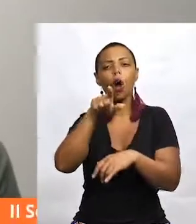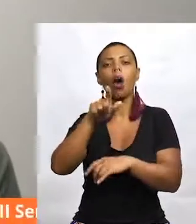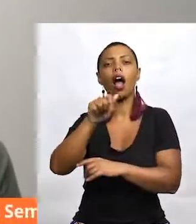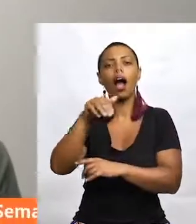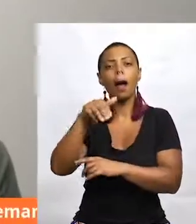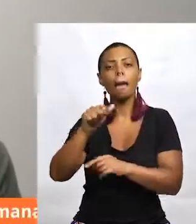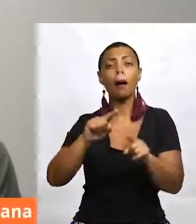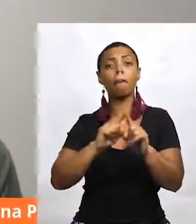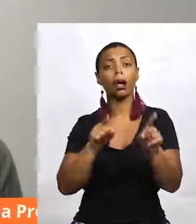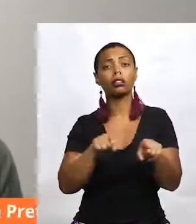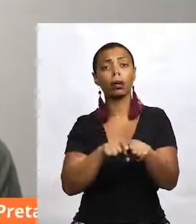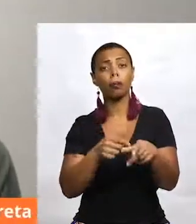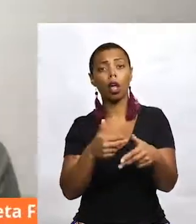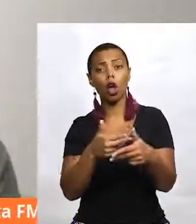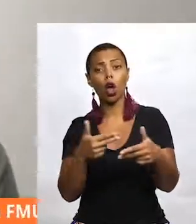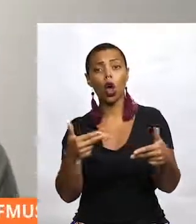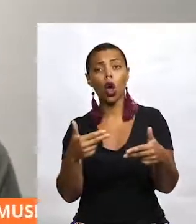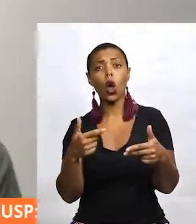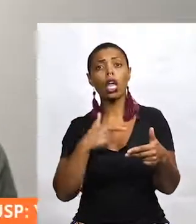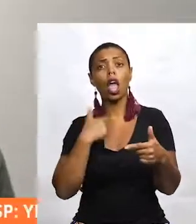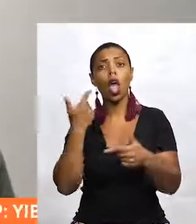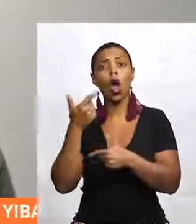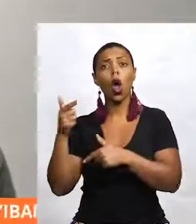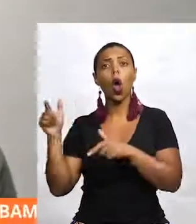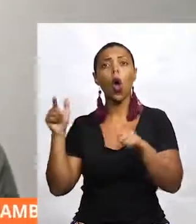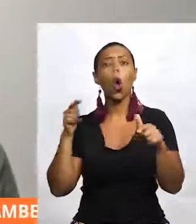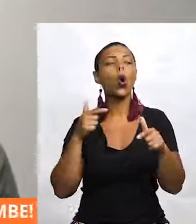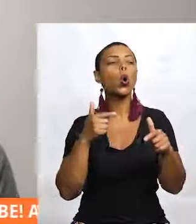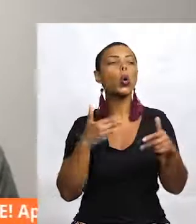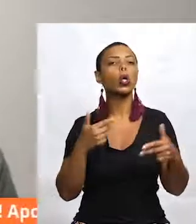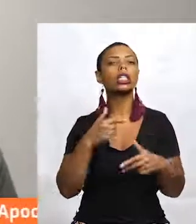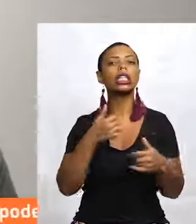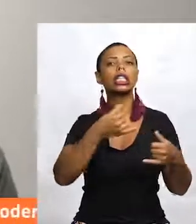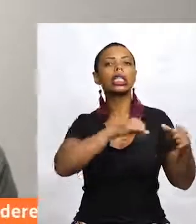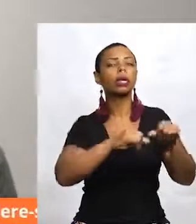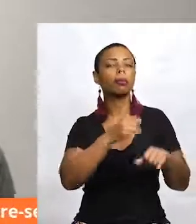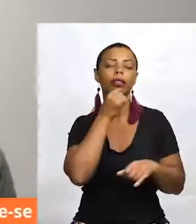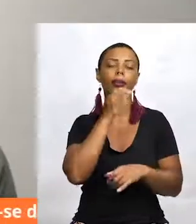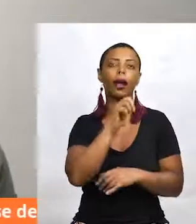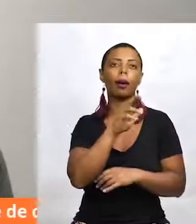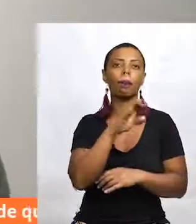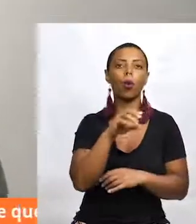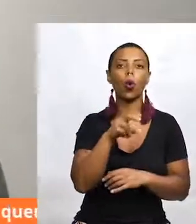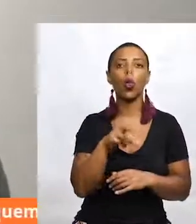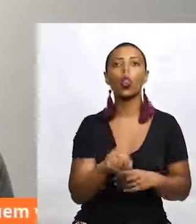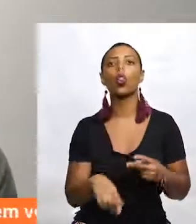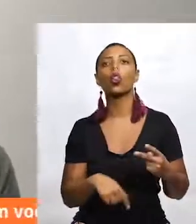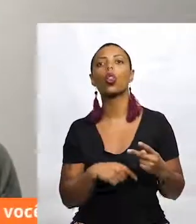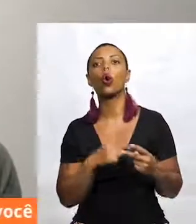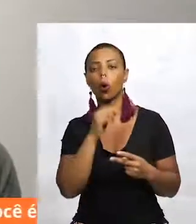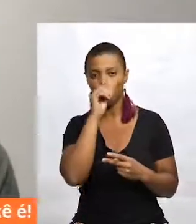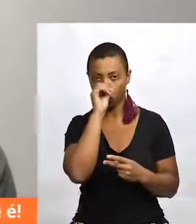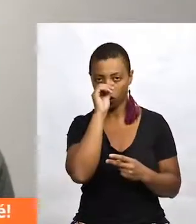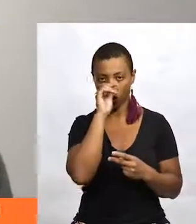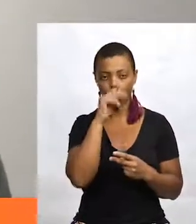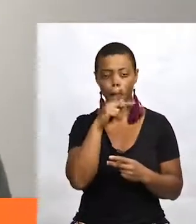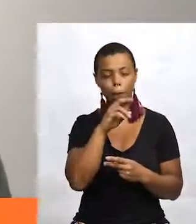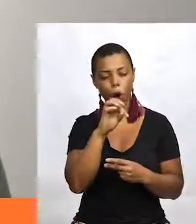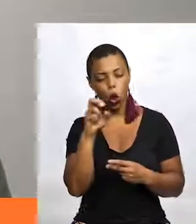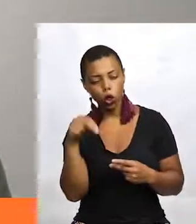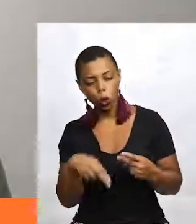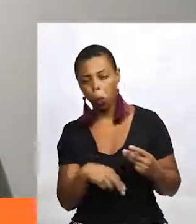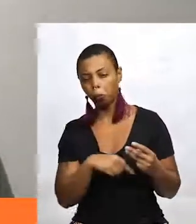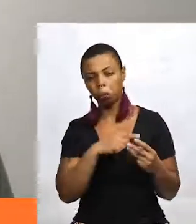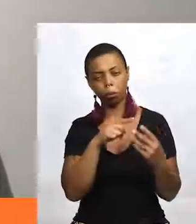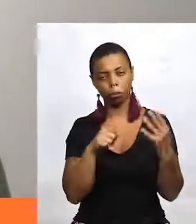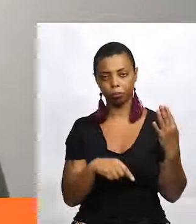partículas consideradas como núcleos químicos, que são núcleos químicos, como núcleo de carbono, núcleo de hélio, próton, que